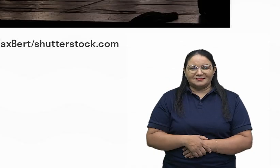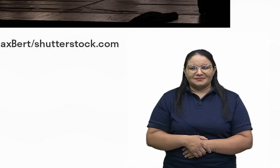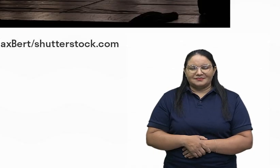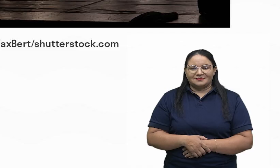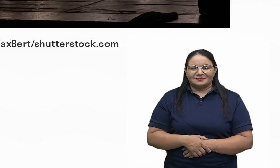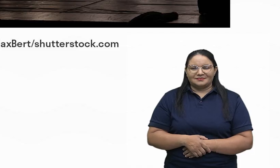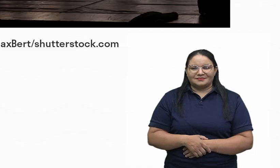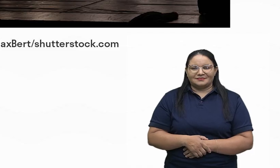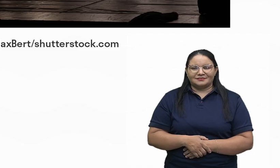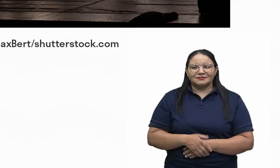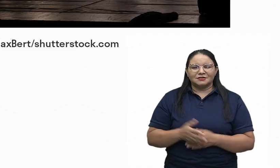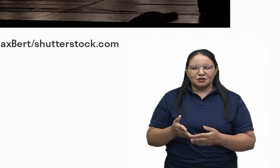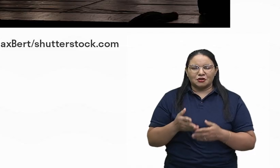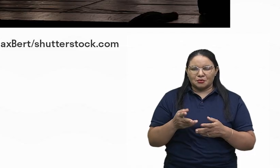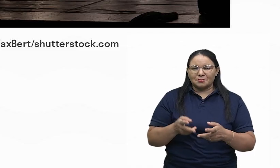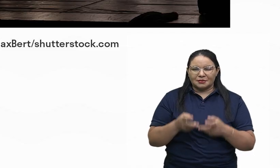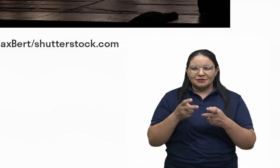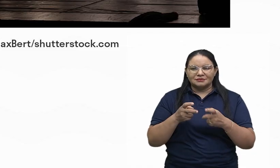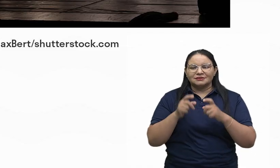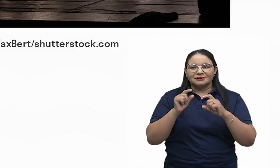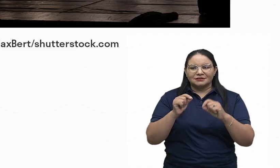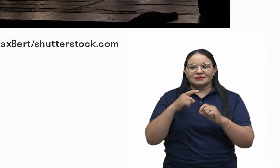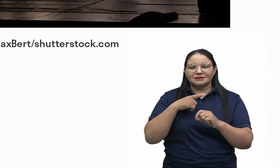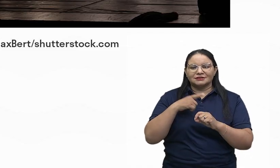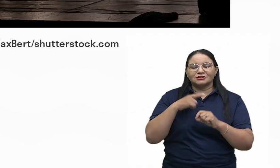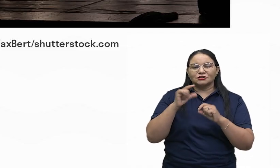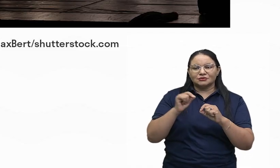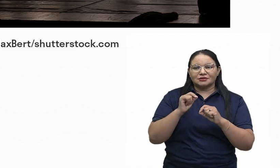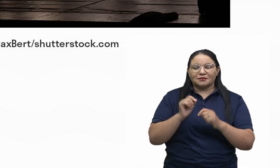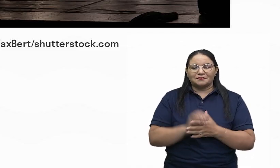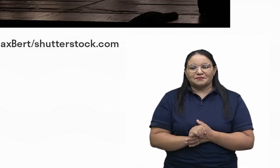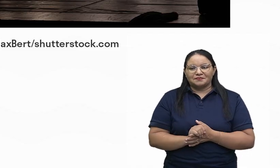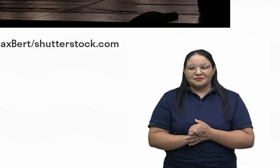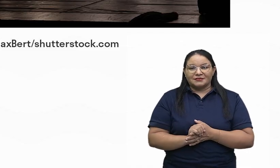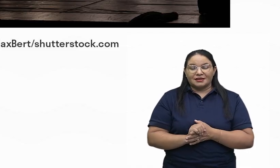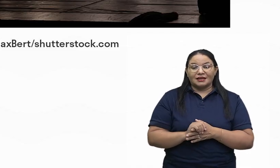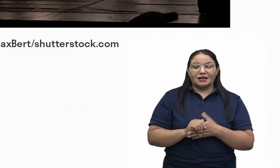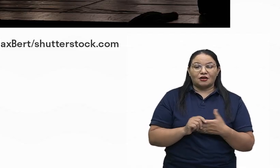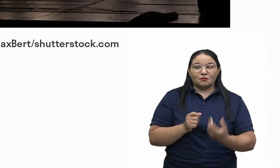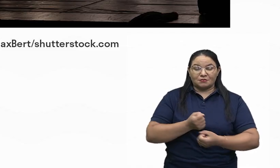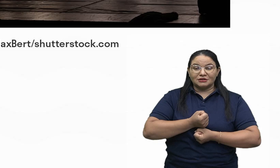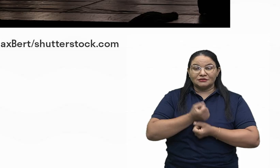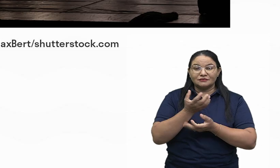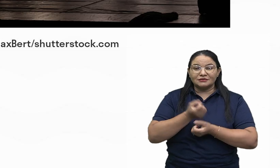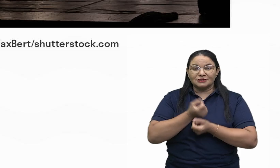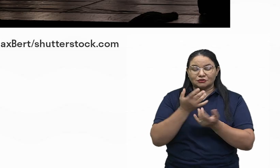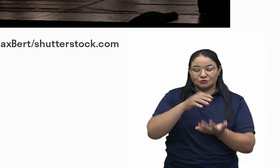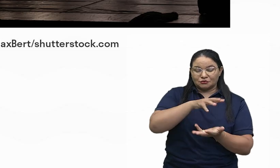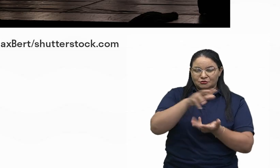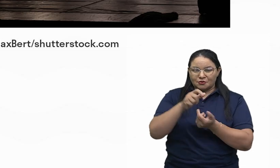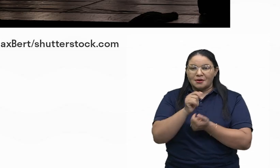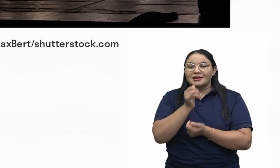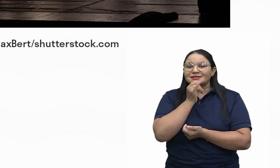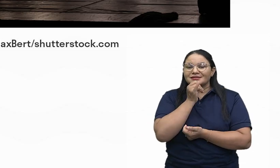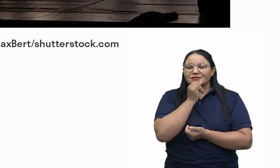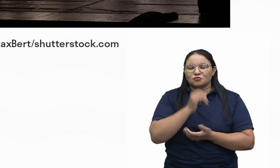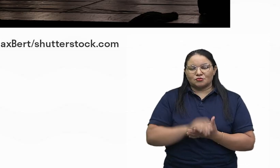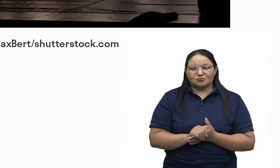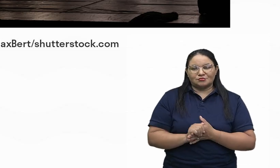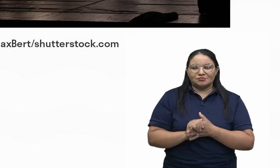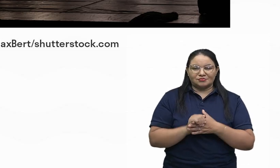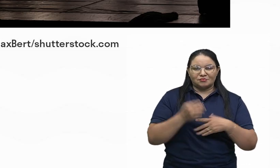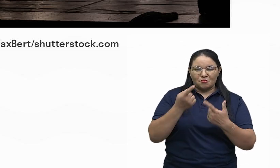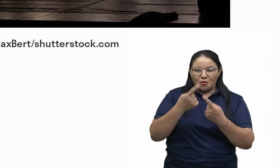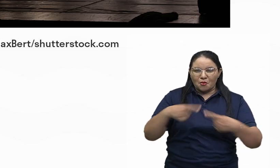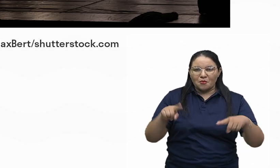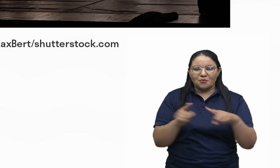A gente consegue perceber que existe uma escrita universal. A música, por exemplo, ela tem a sua